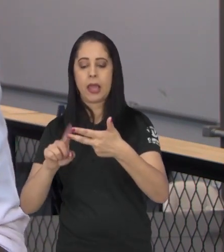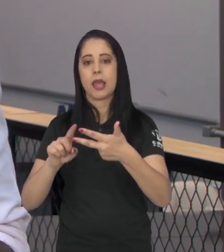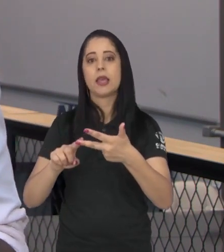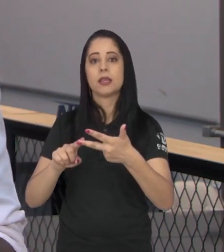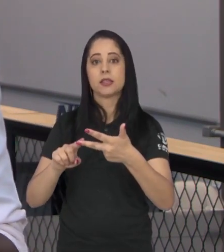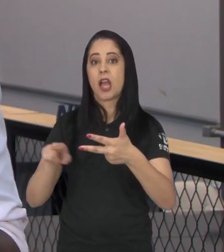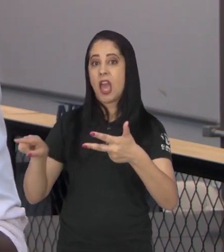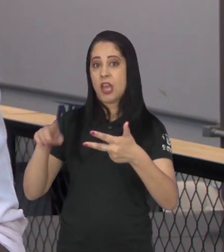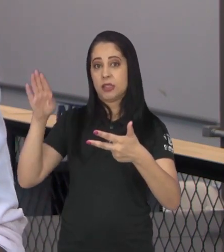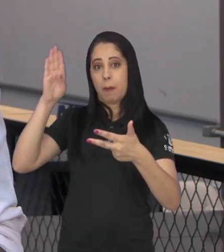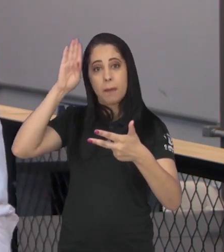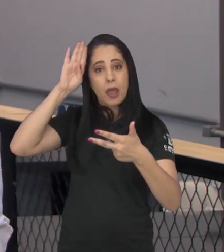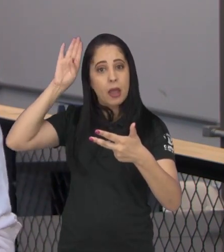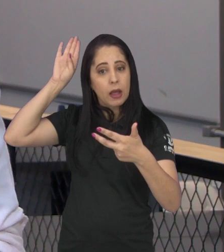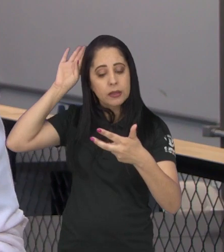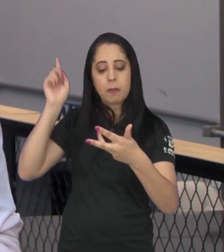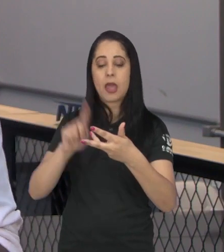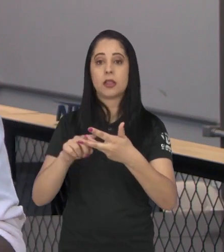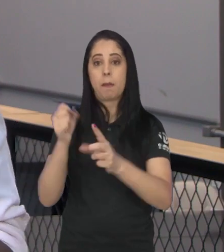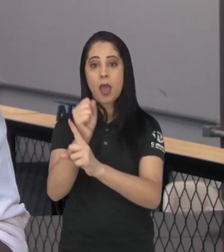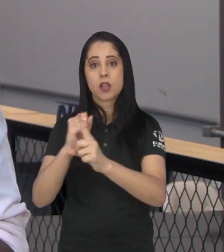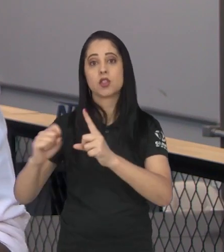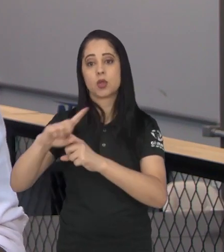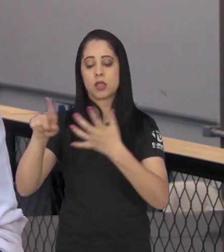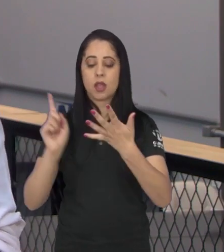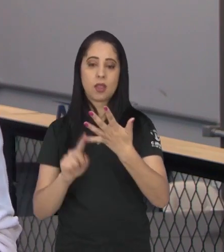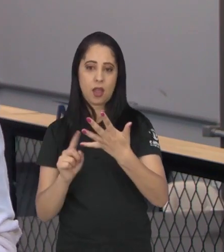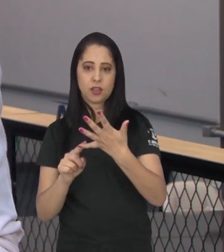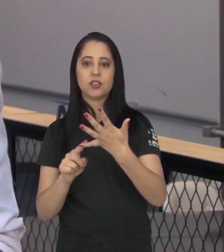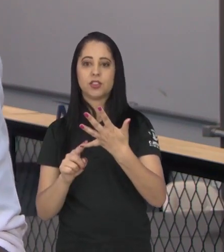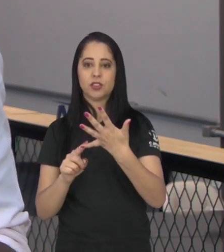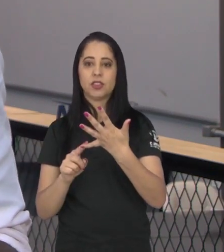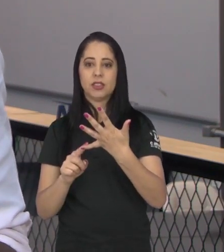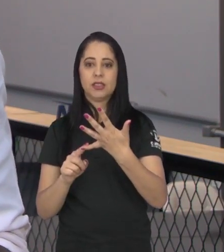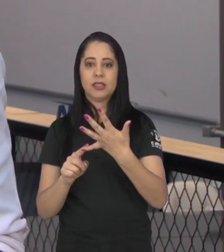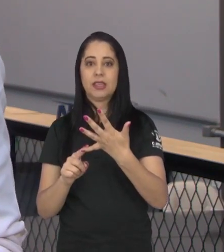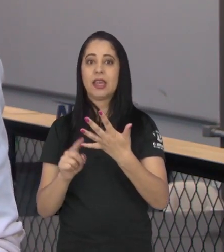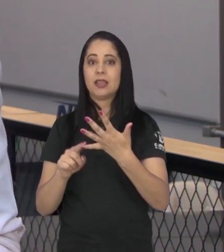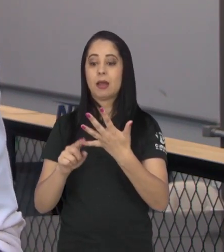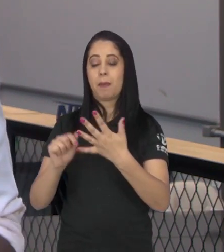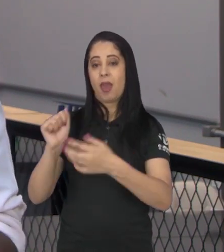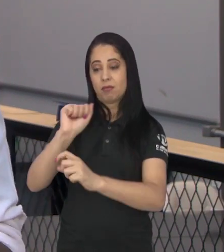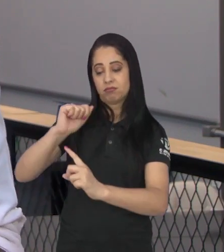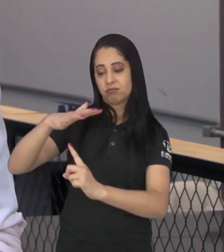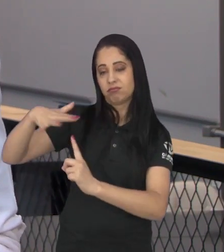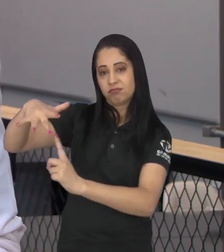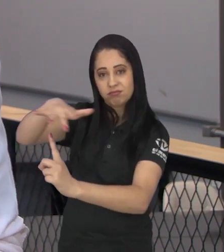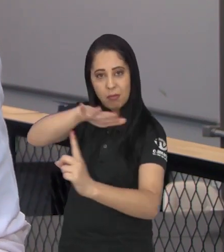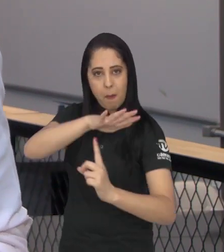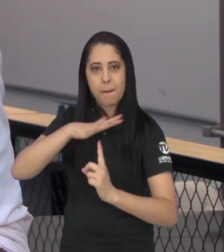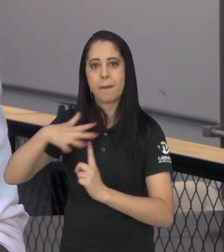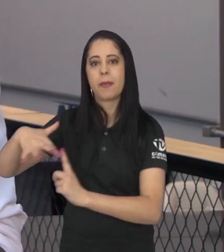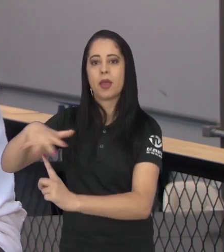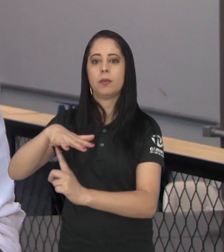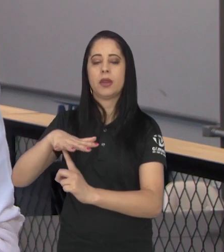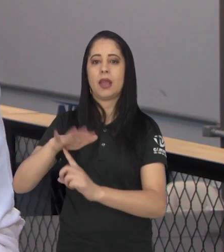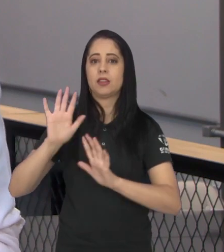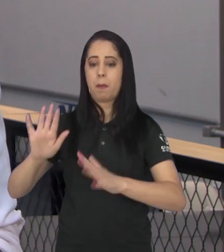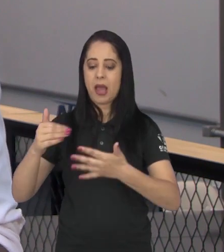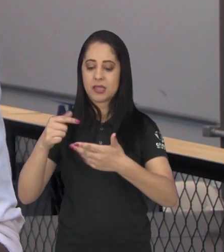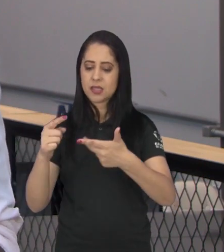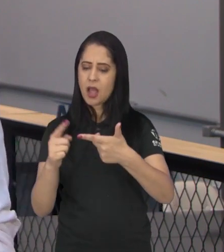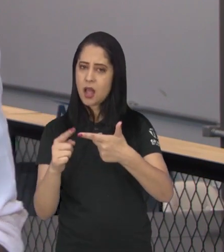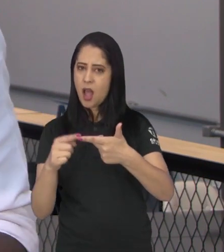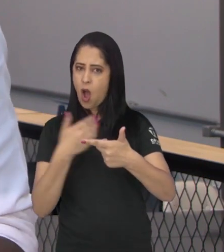com empresas, a academia, a sociedade e também tem soluções para o meio ambiente. Falando de governo,